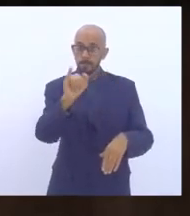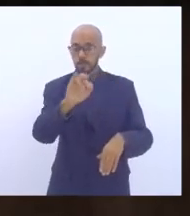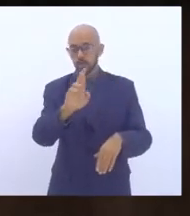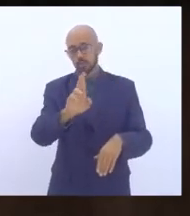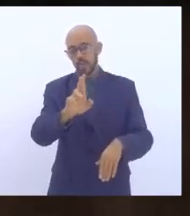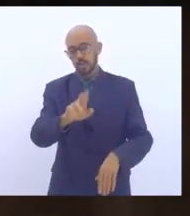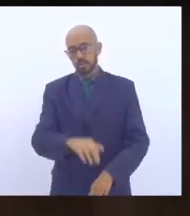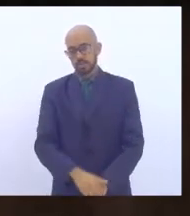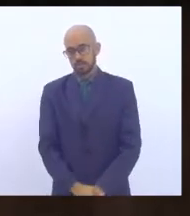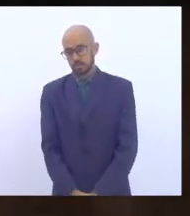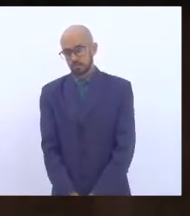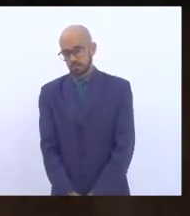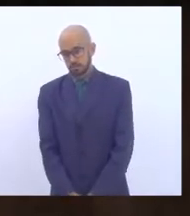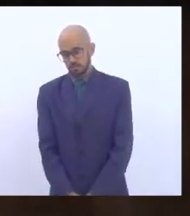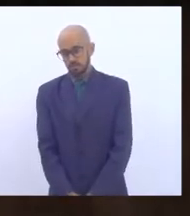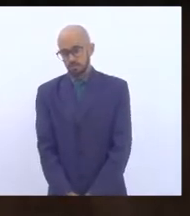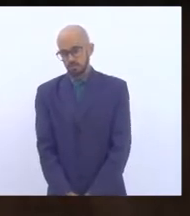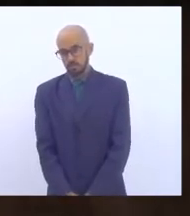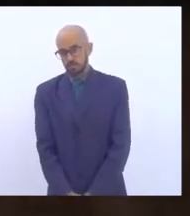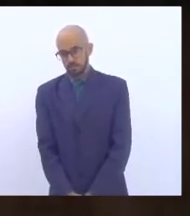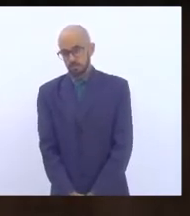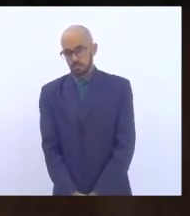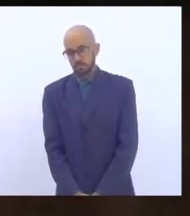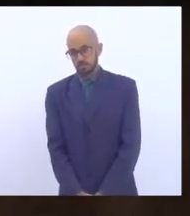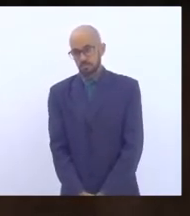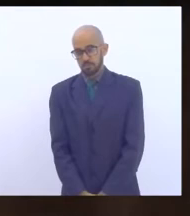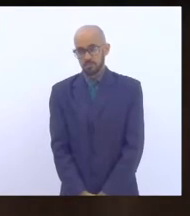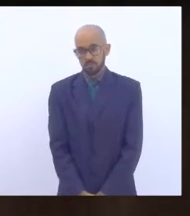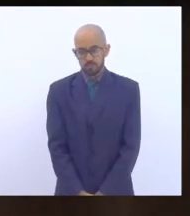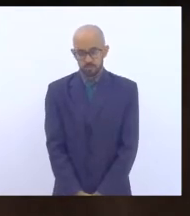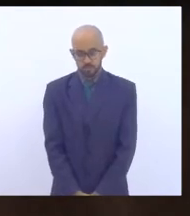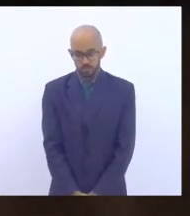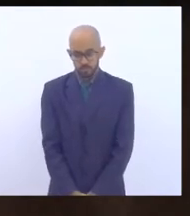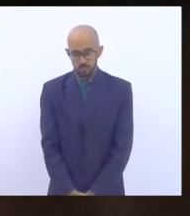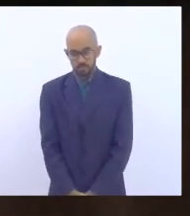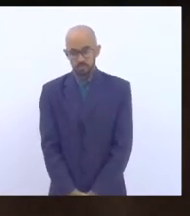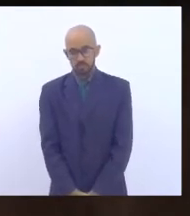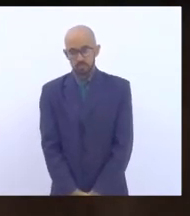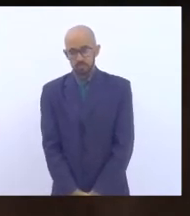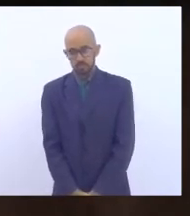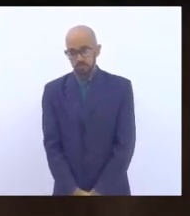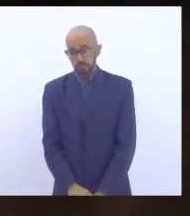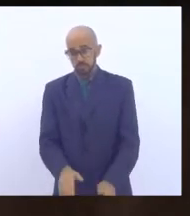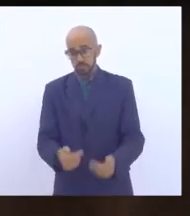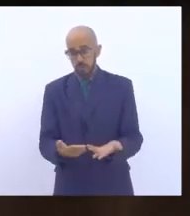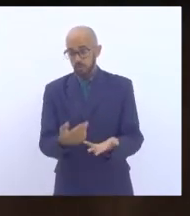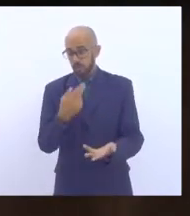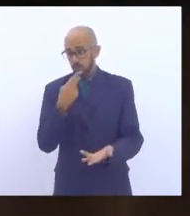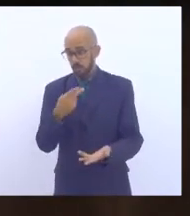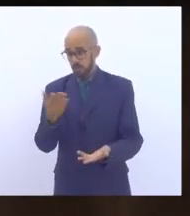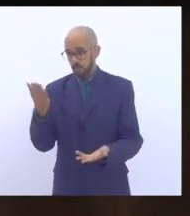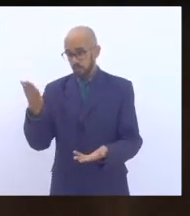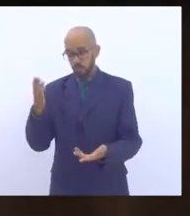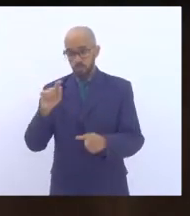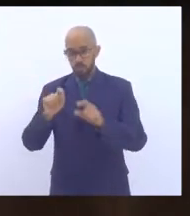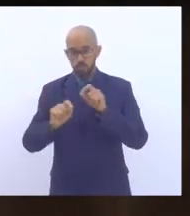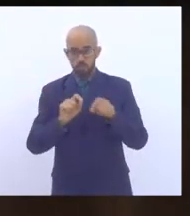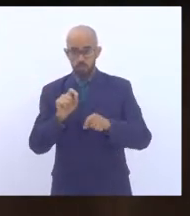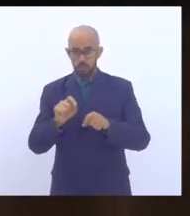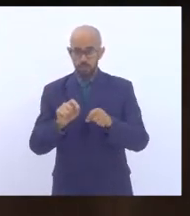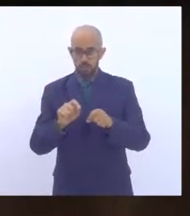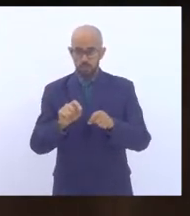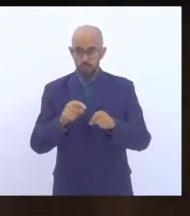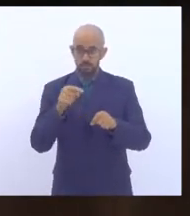diferença de 134 para 64 então é então que autorizavam a inferência que esse